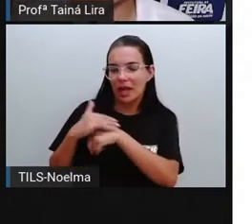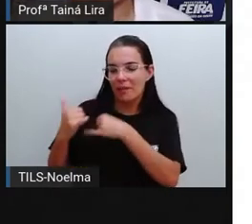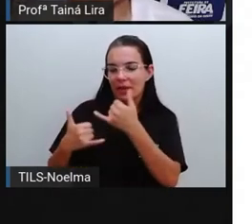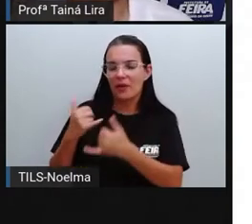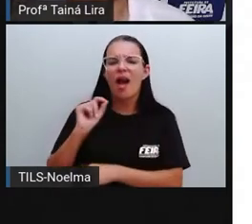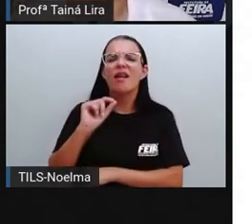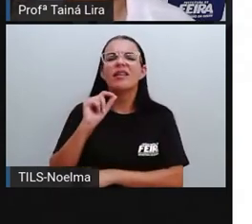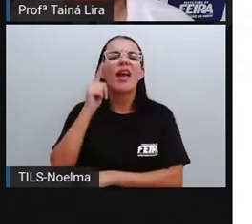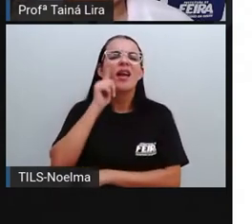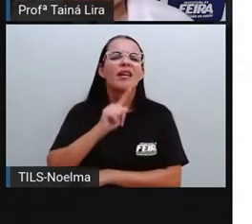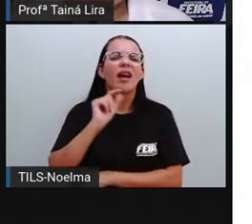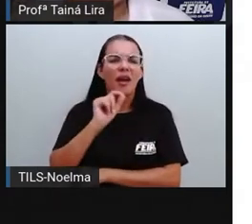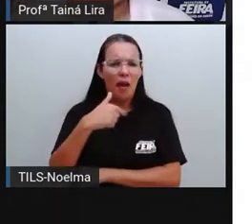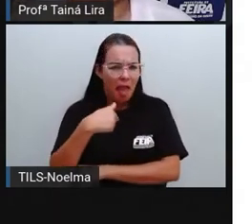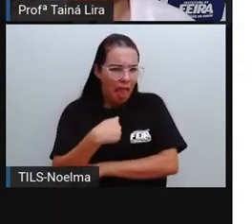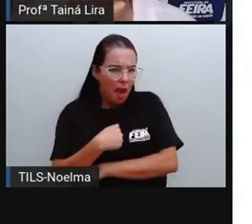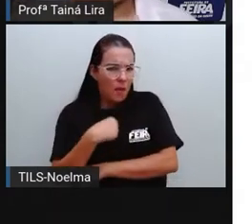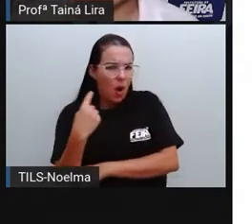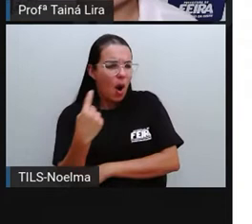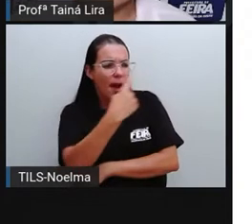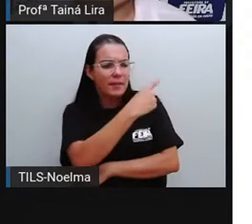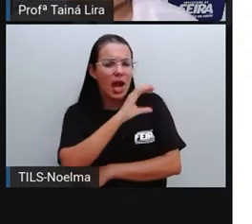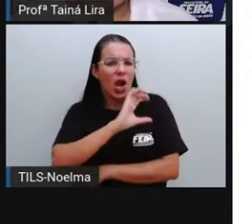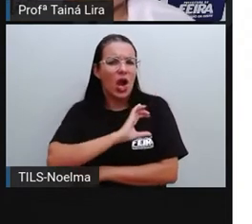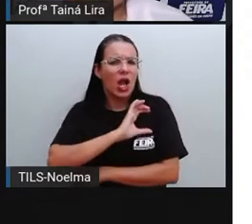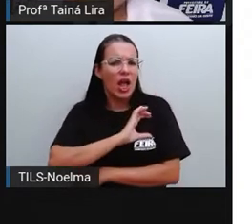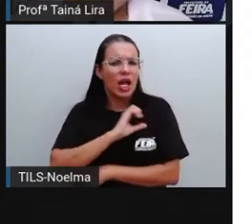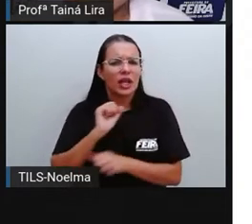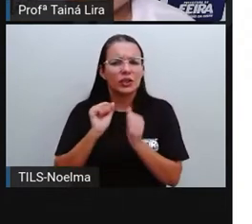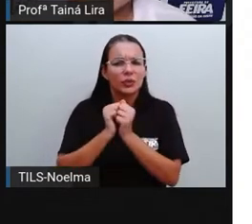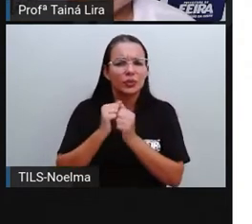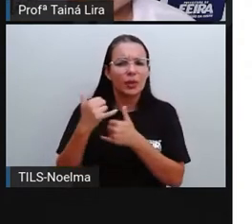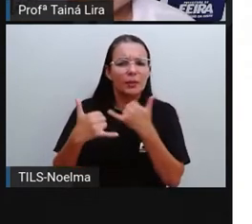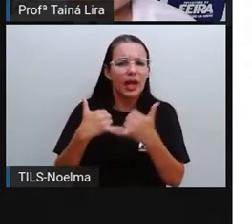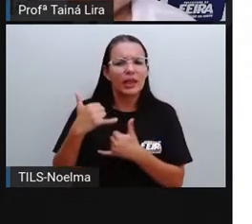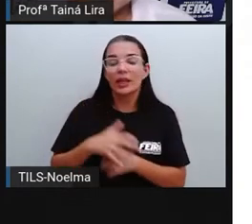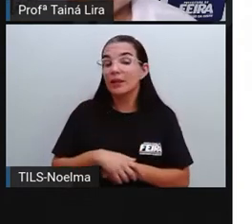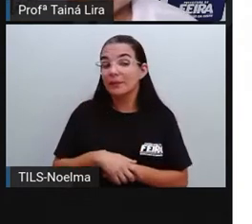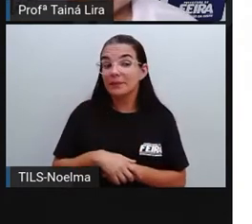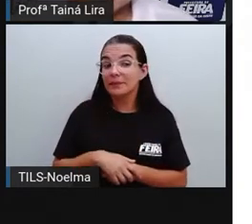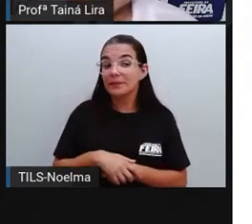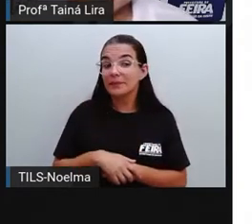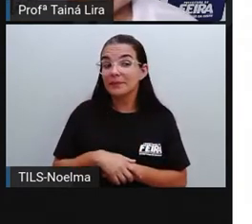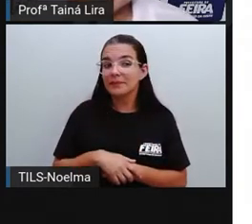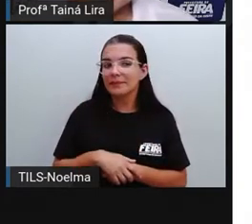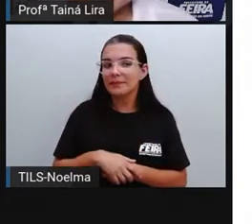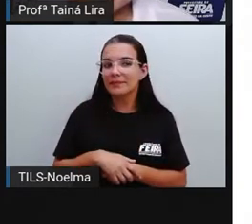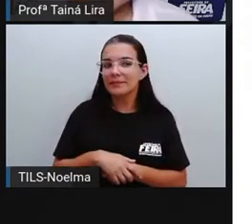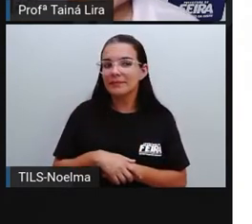que ganhou esse jogo? Fui eu ou foi a colega que estava jogando comigo?